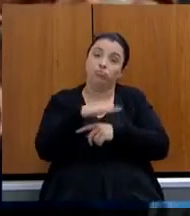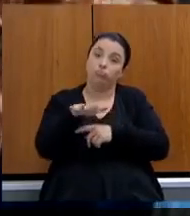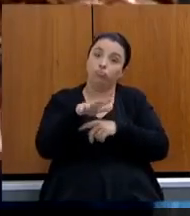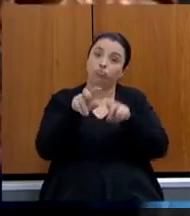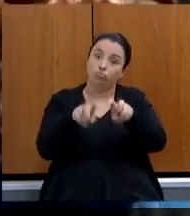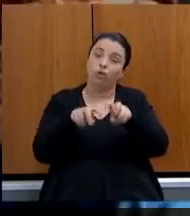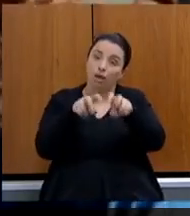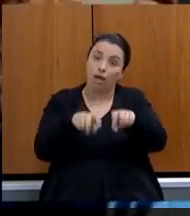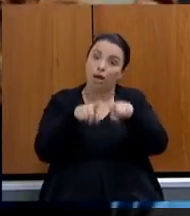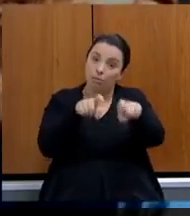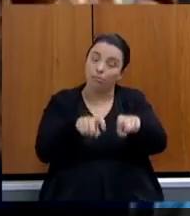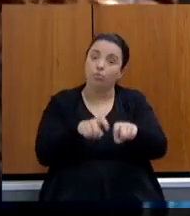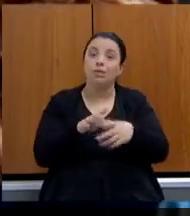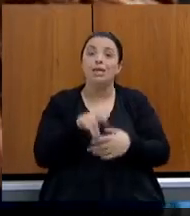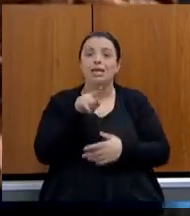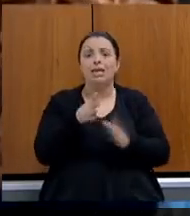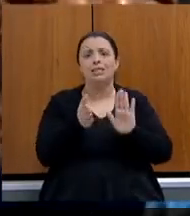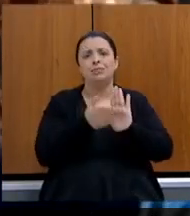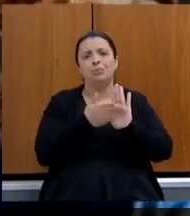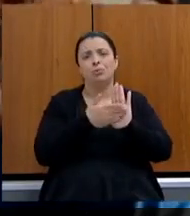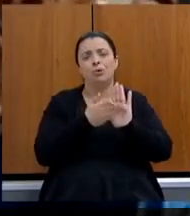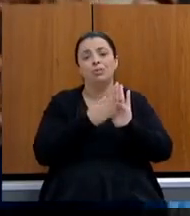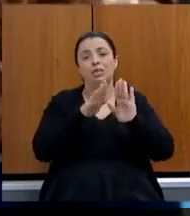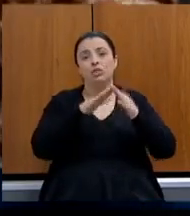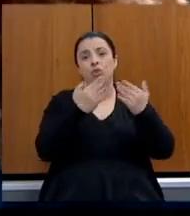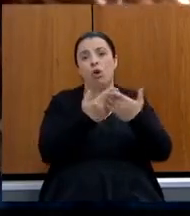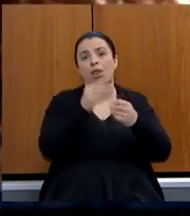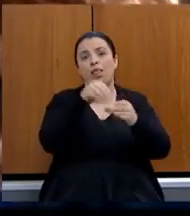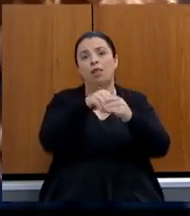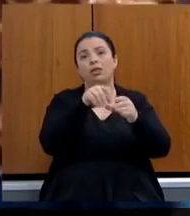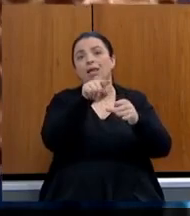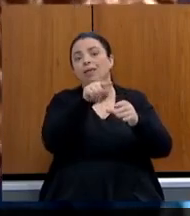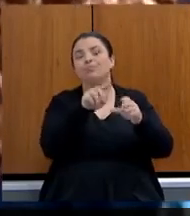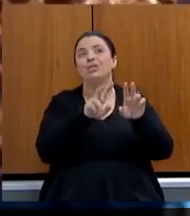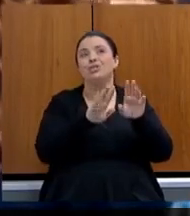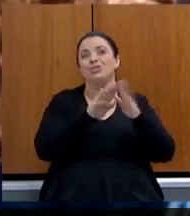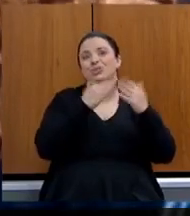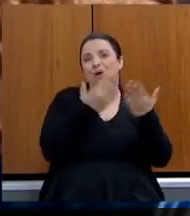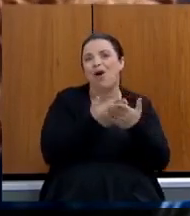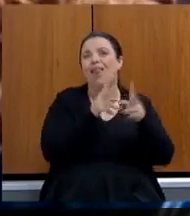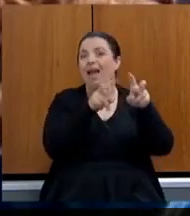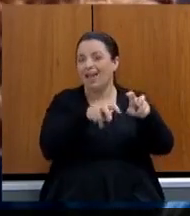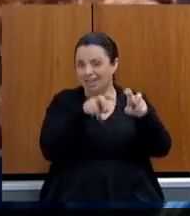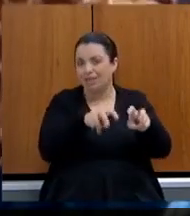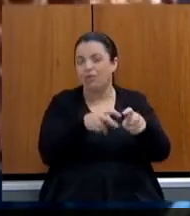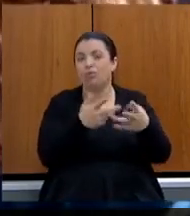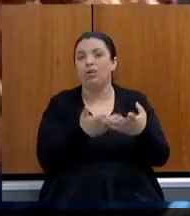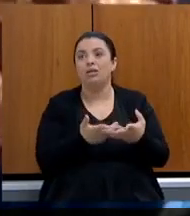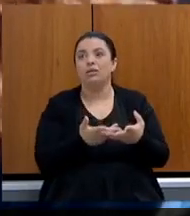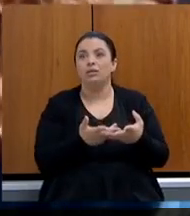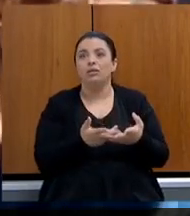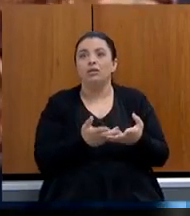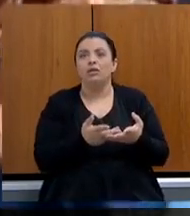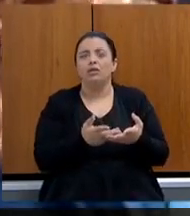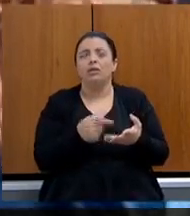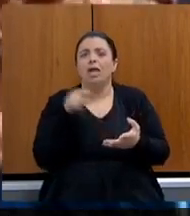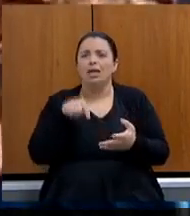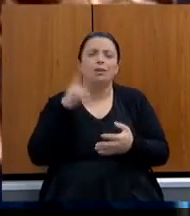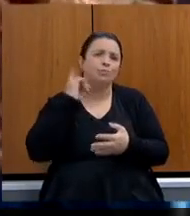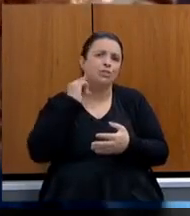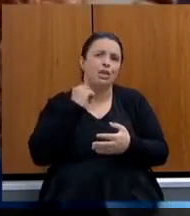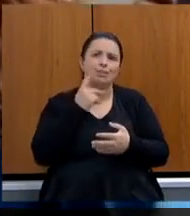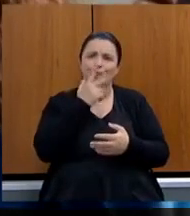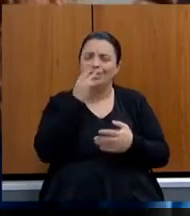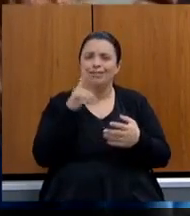escolas famílias agrícolas Que venha muitos anos né dentro e do Estado de Minas Gerais a gente encontrou algumas dificuldades